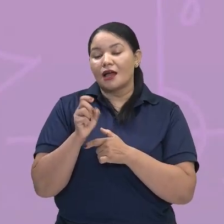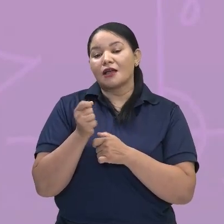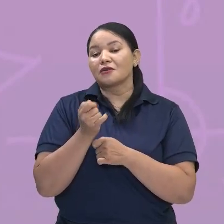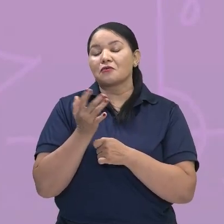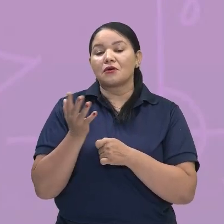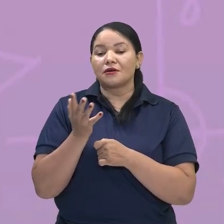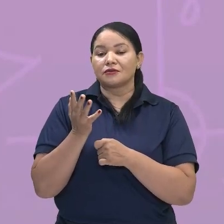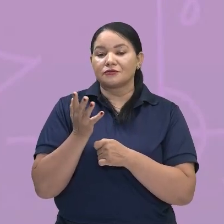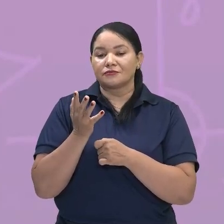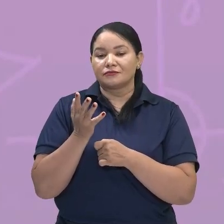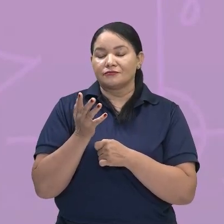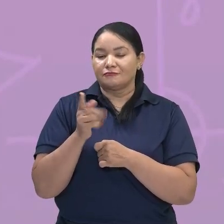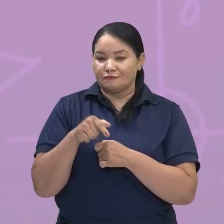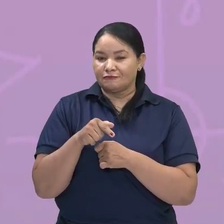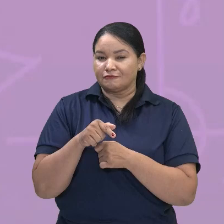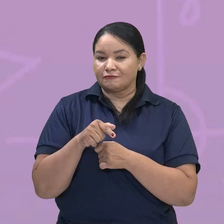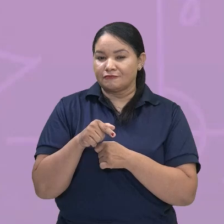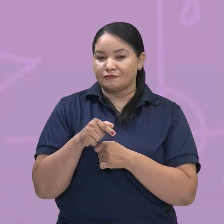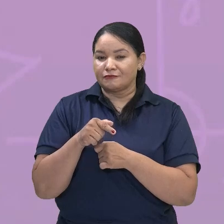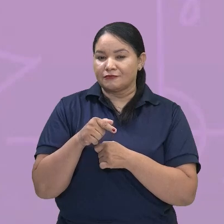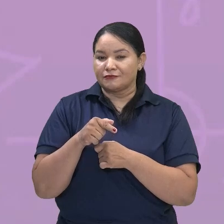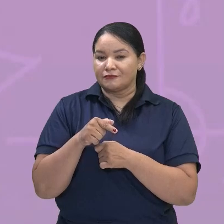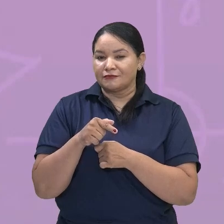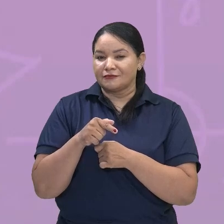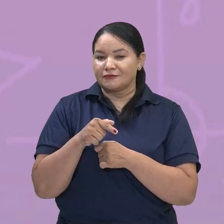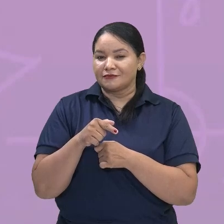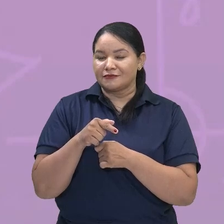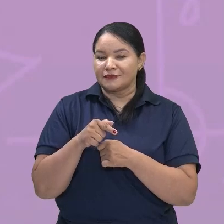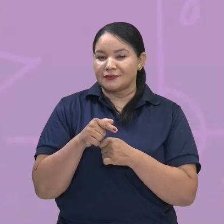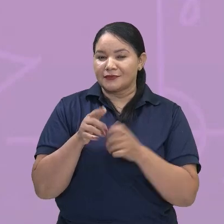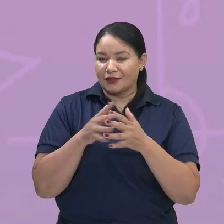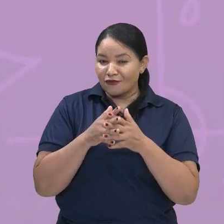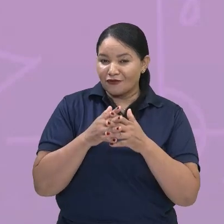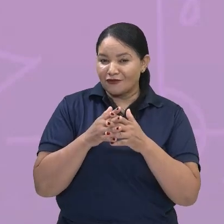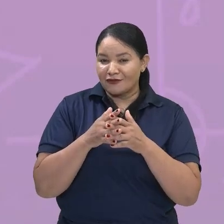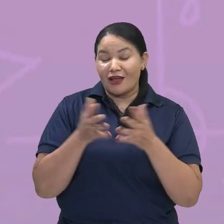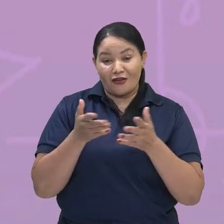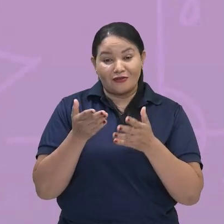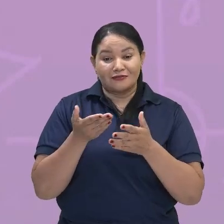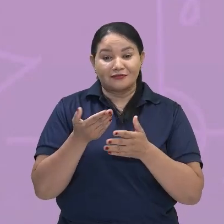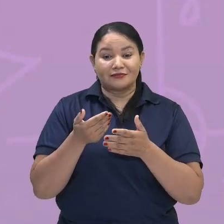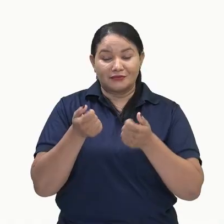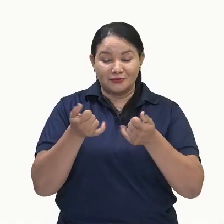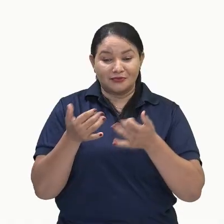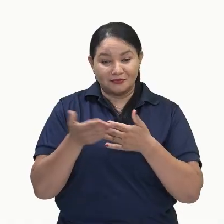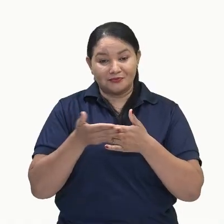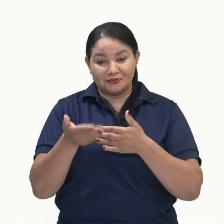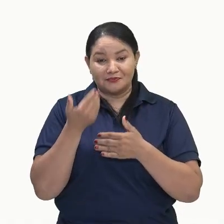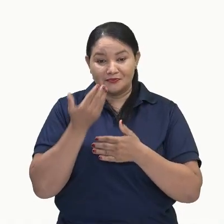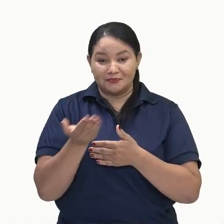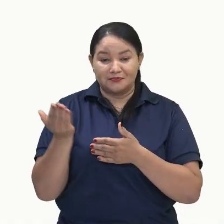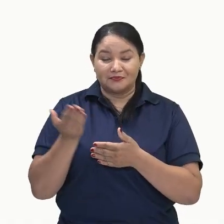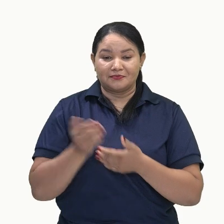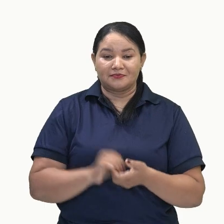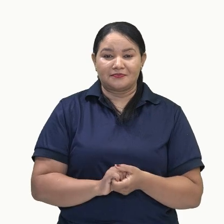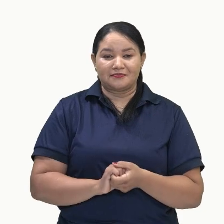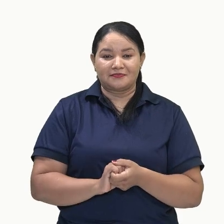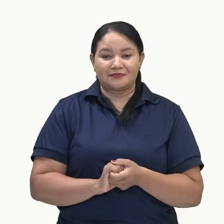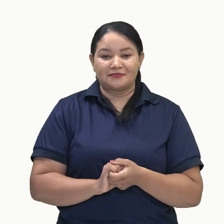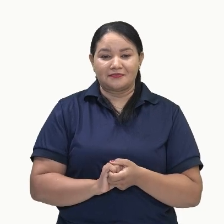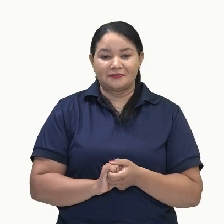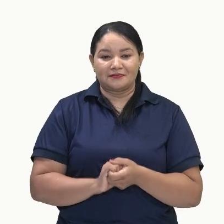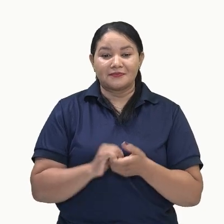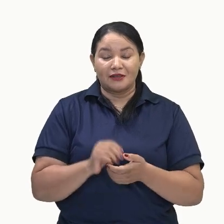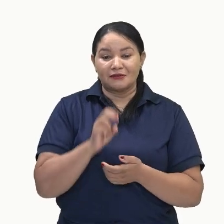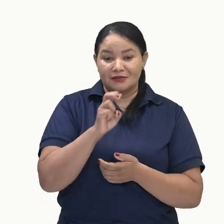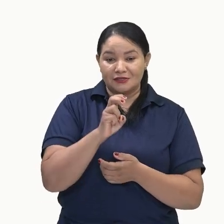de 10%. Bom, mas não tem enrolado aí para essa ideia. Mas enfim, acompanha na tela aqui comigo. 5% de